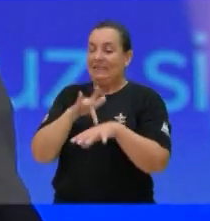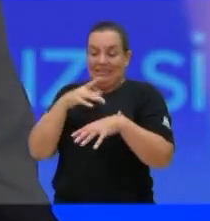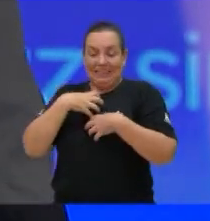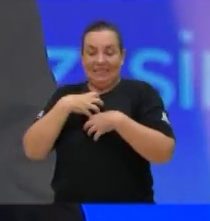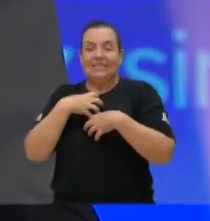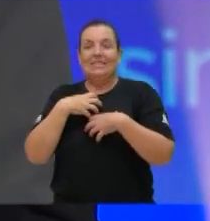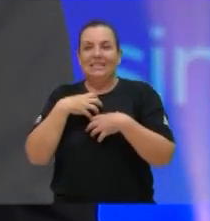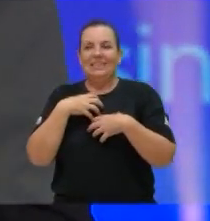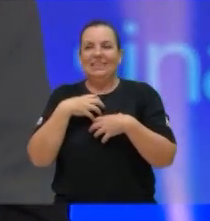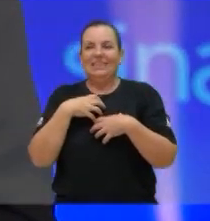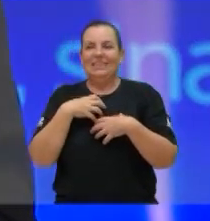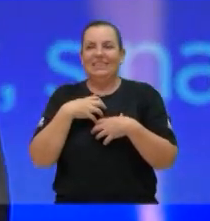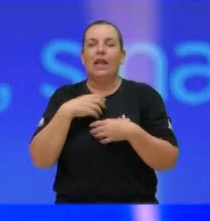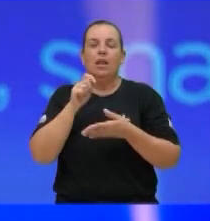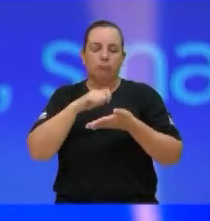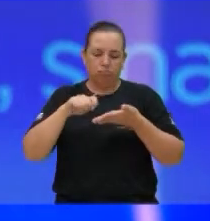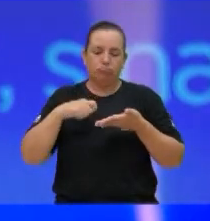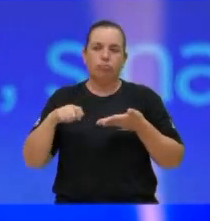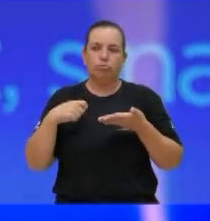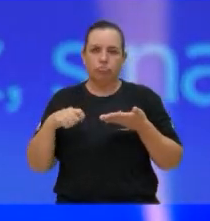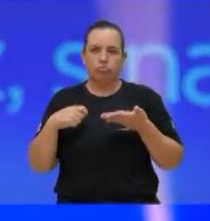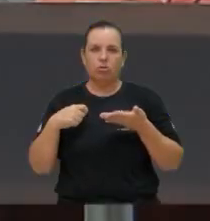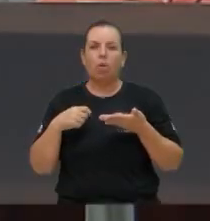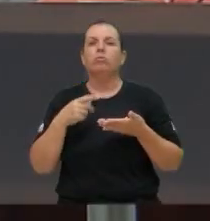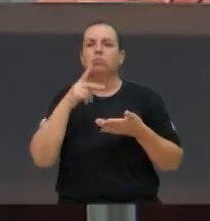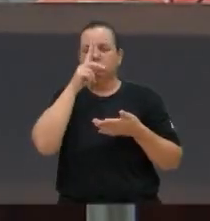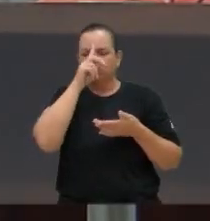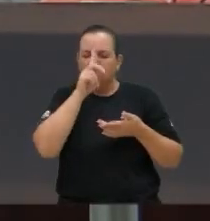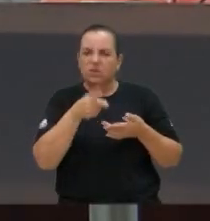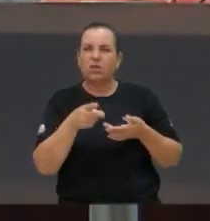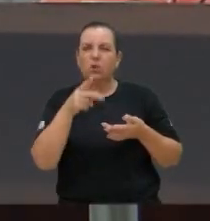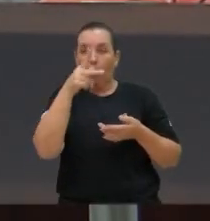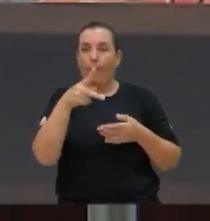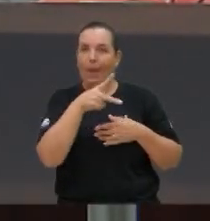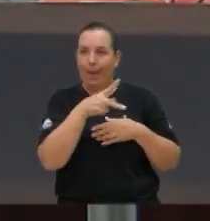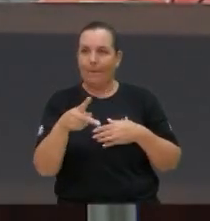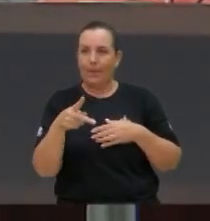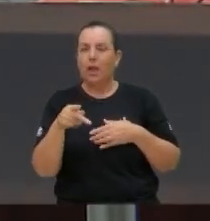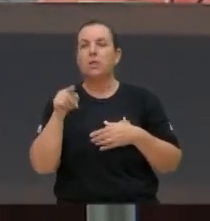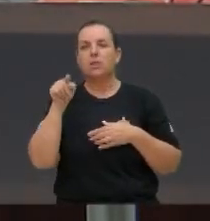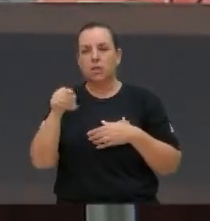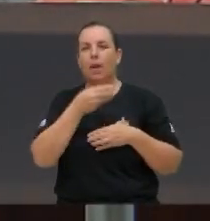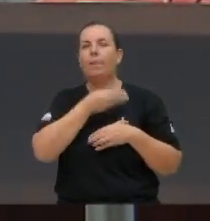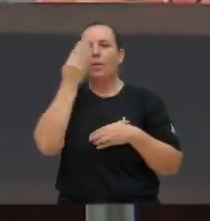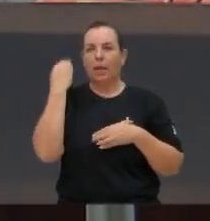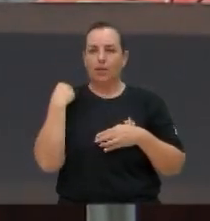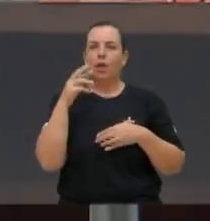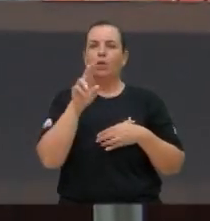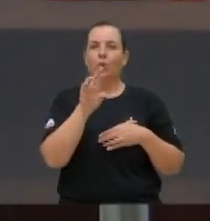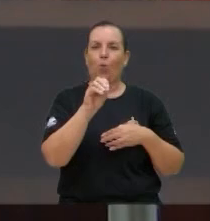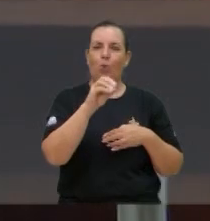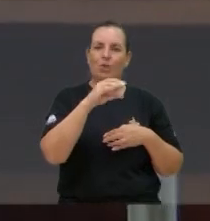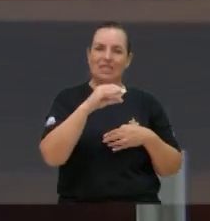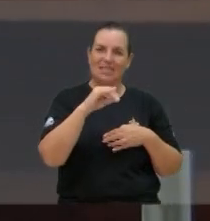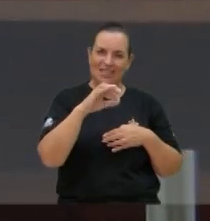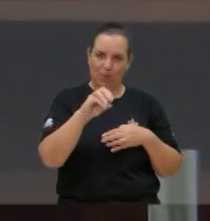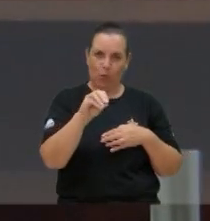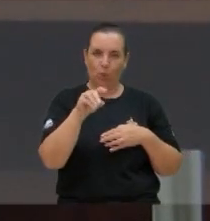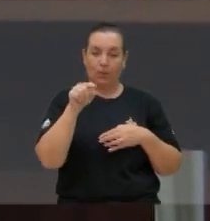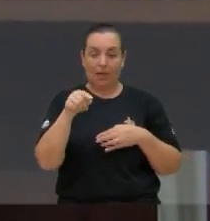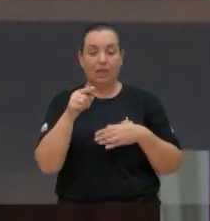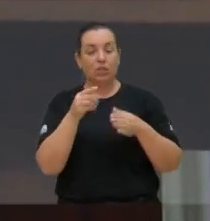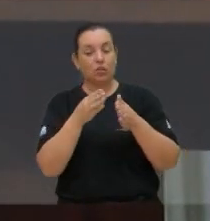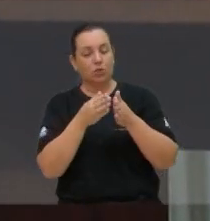ele assinou, determinou, o Papa, que Nossa Senhora do Rocio, daquele dia em